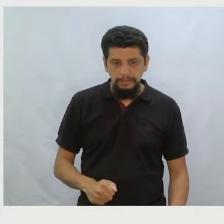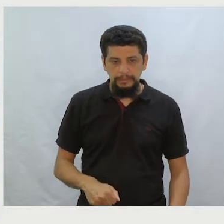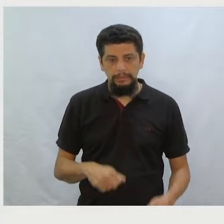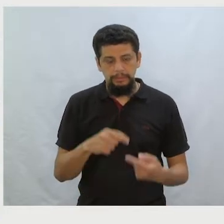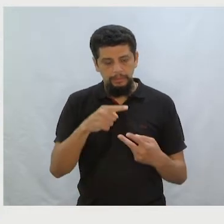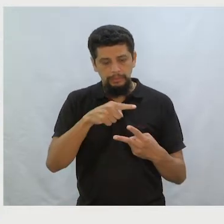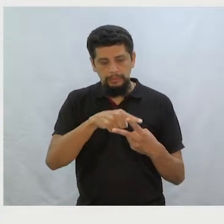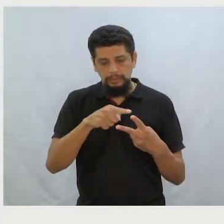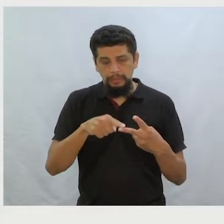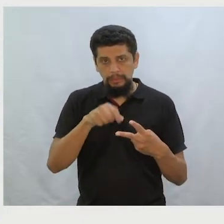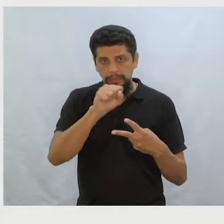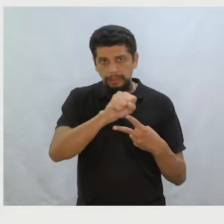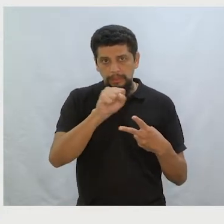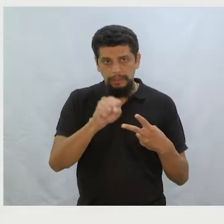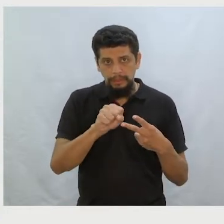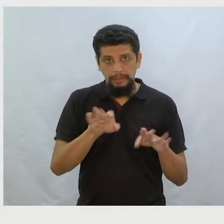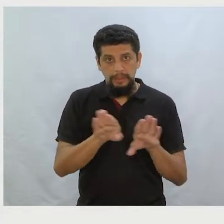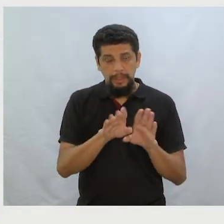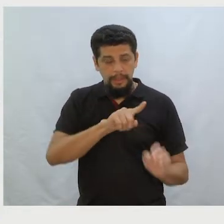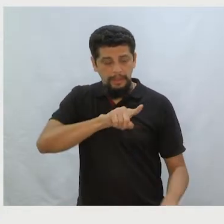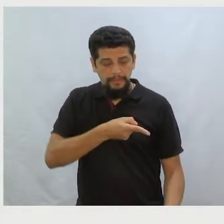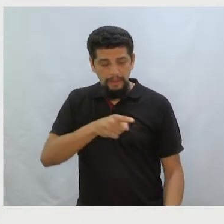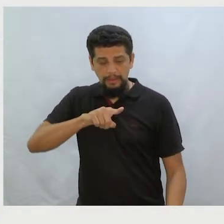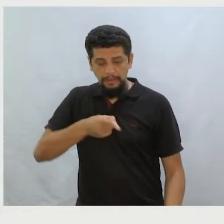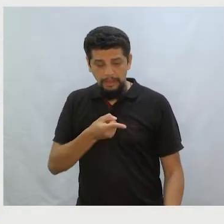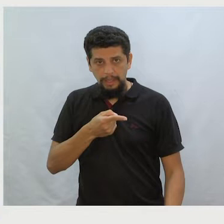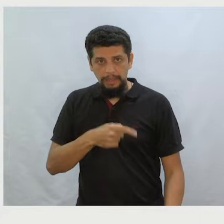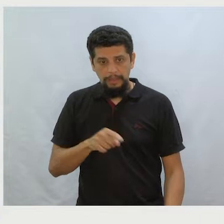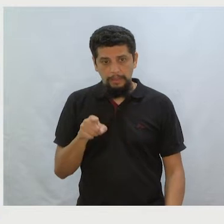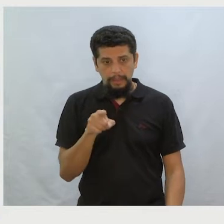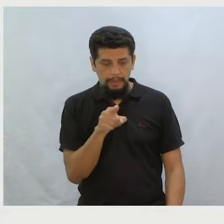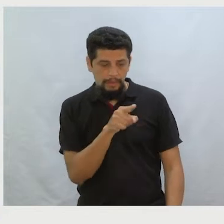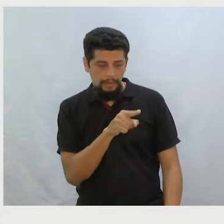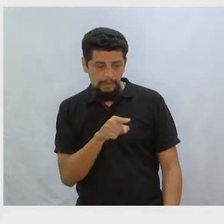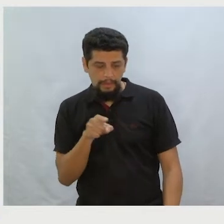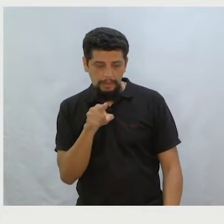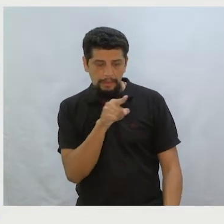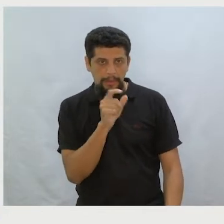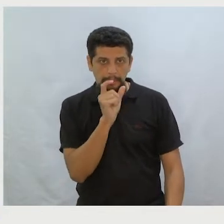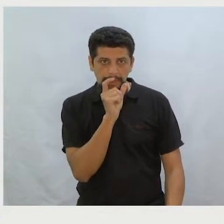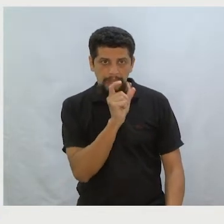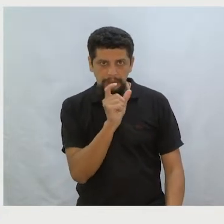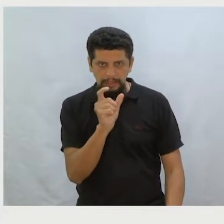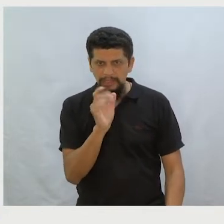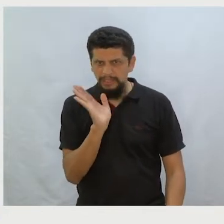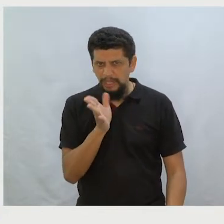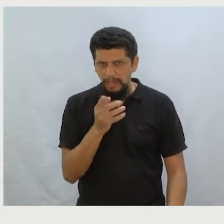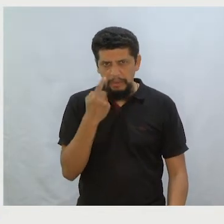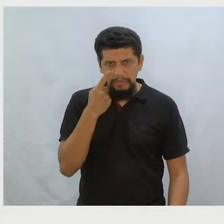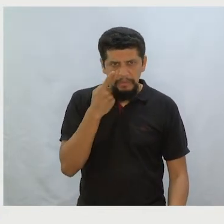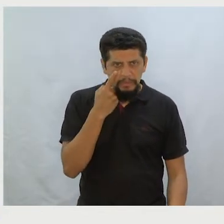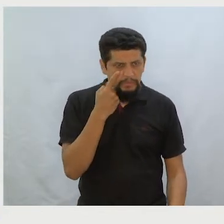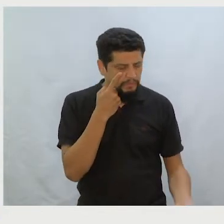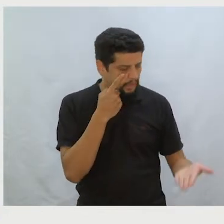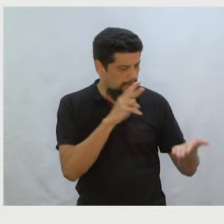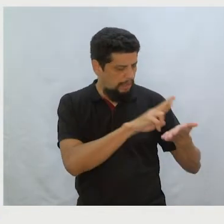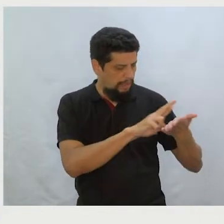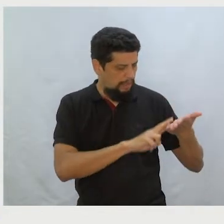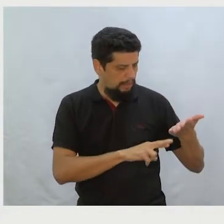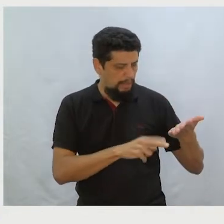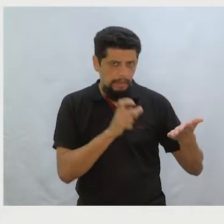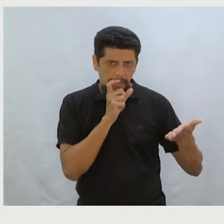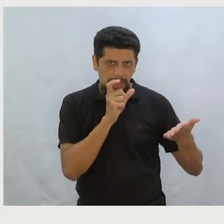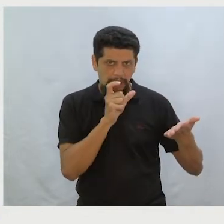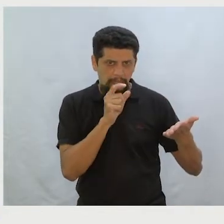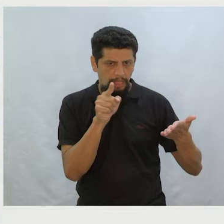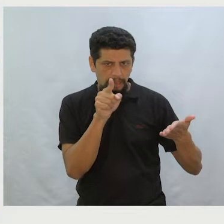dois s as vírgulas e aí circulando umas palavras já receberam uma redação